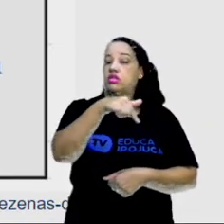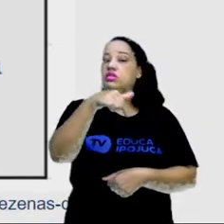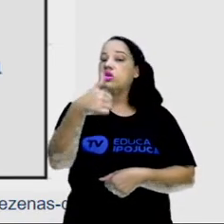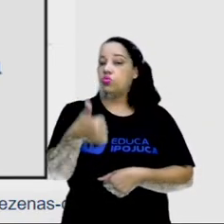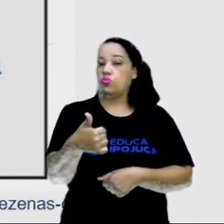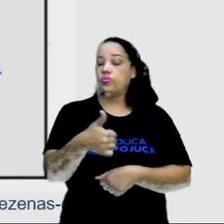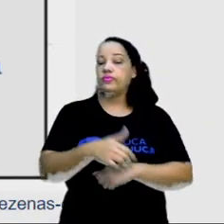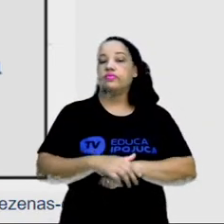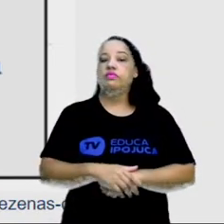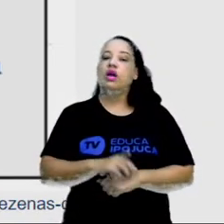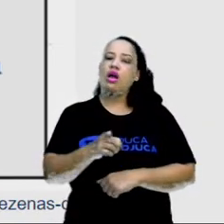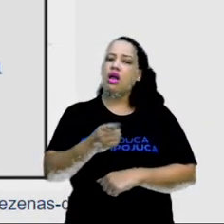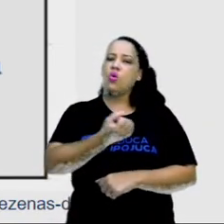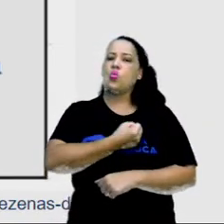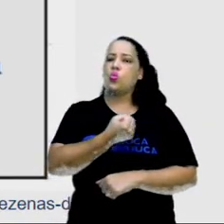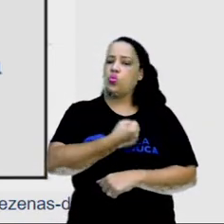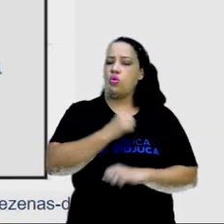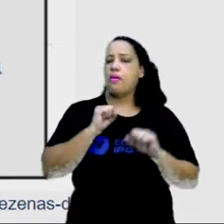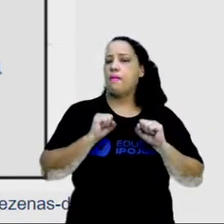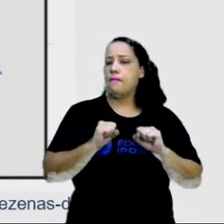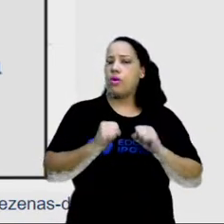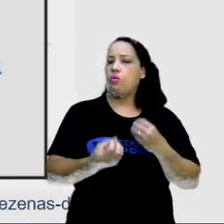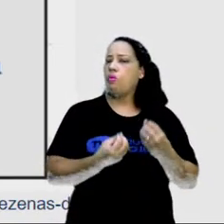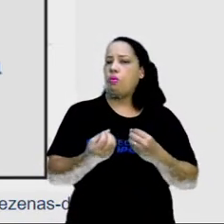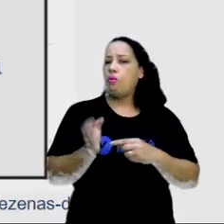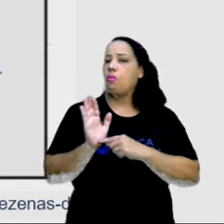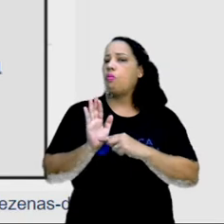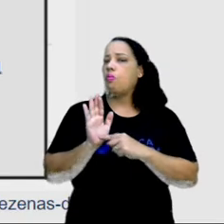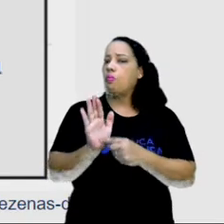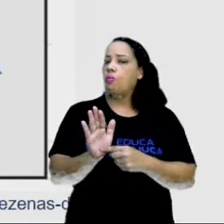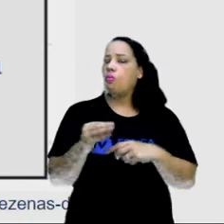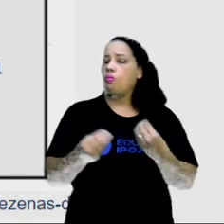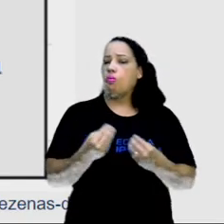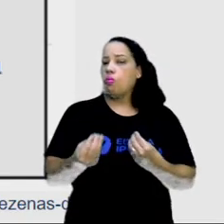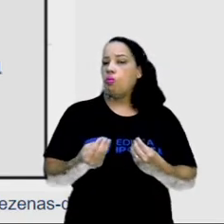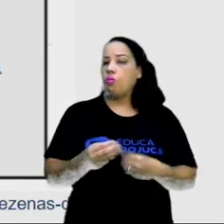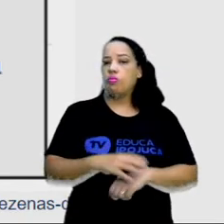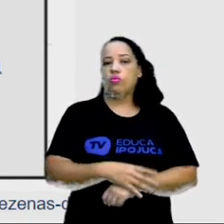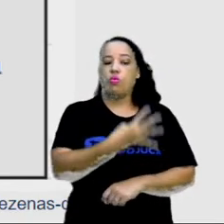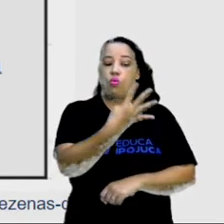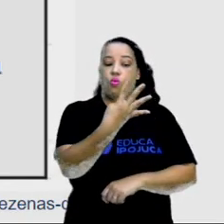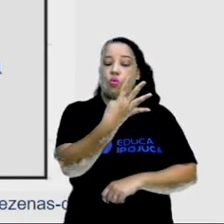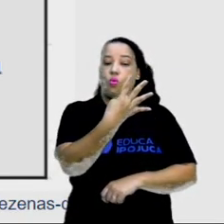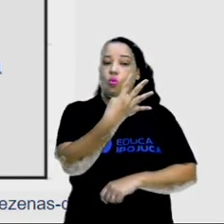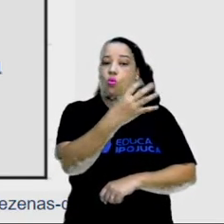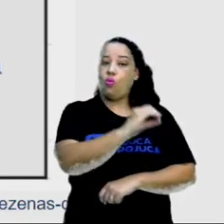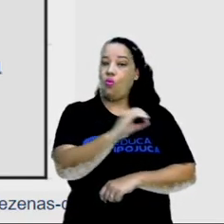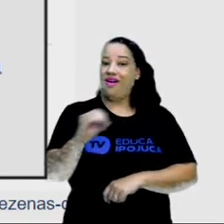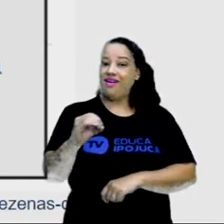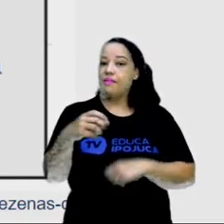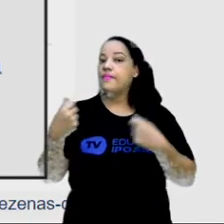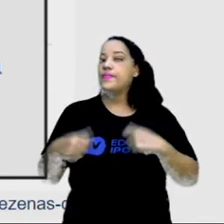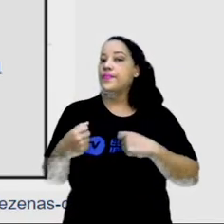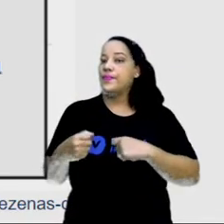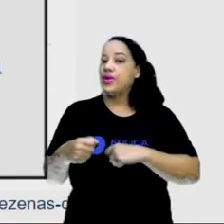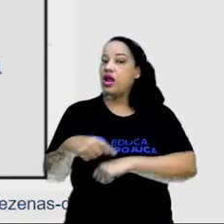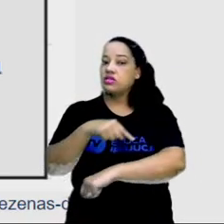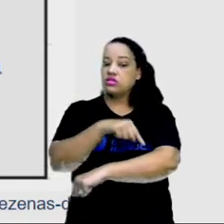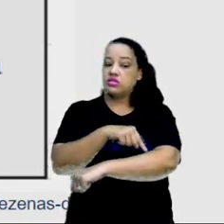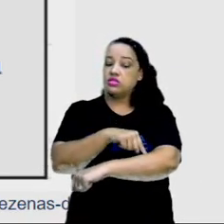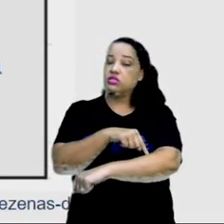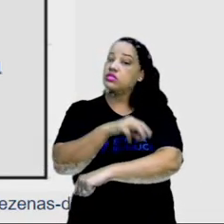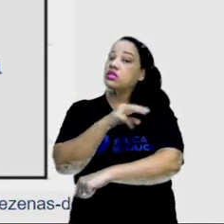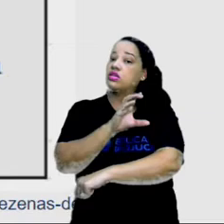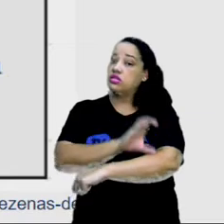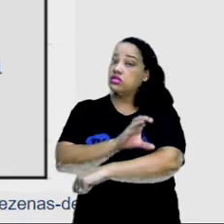471. Esse numeral, ele pode ser representado de que forma? O 400. Eu preciso ter quantas vezes 100 para ter